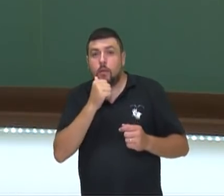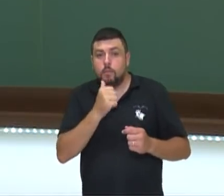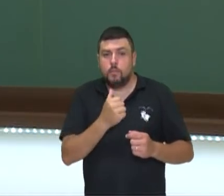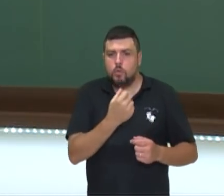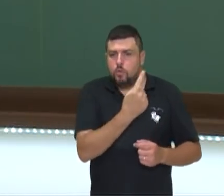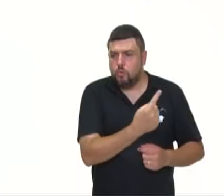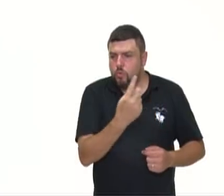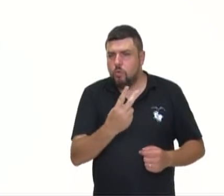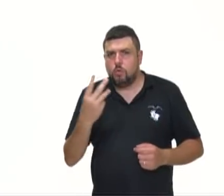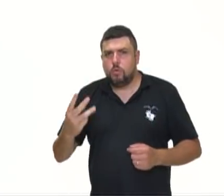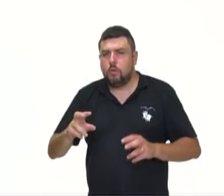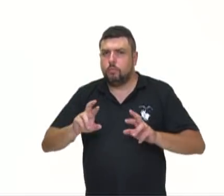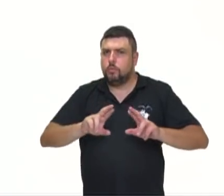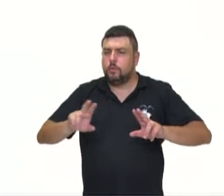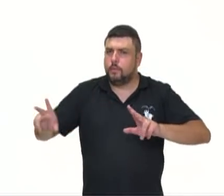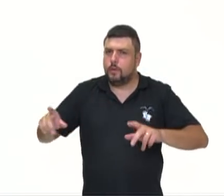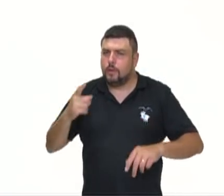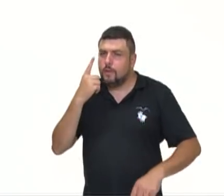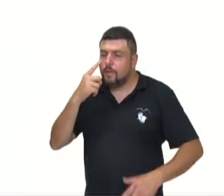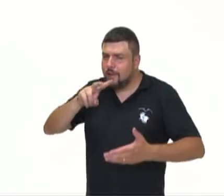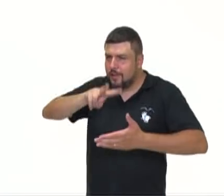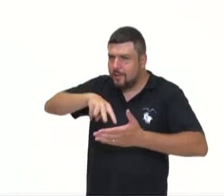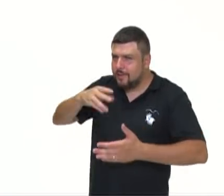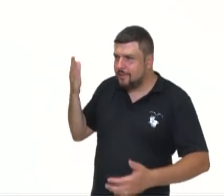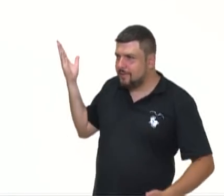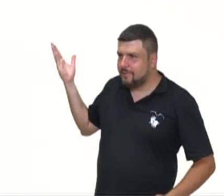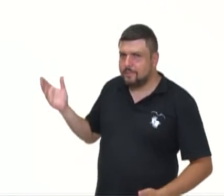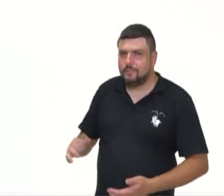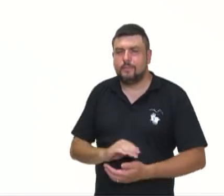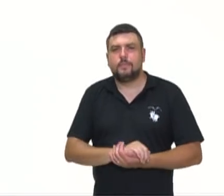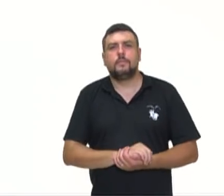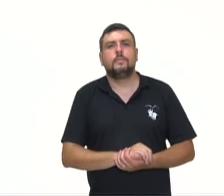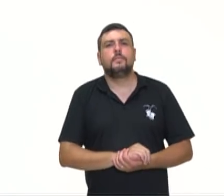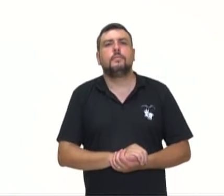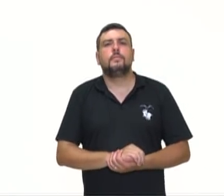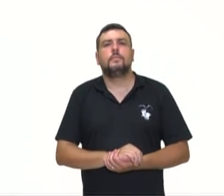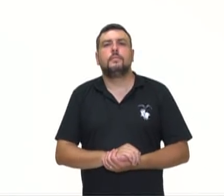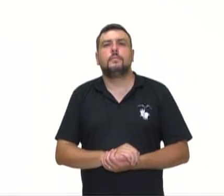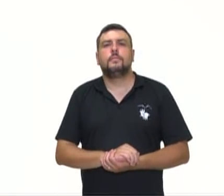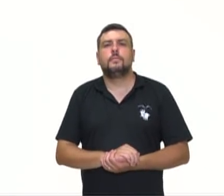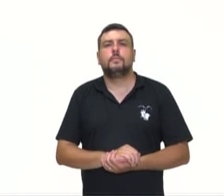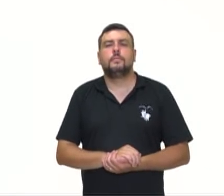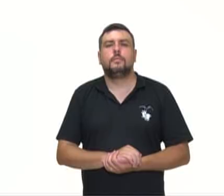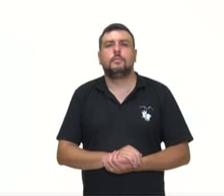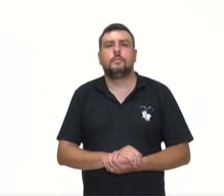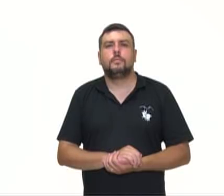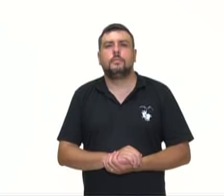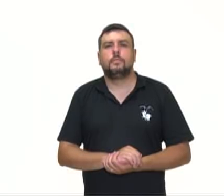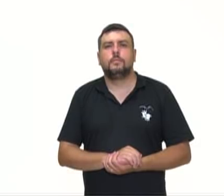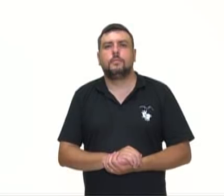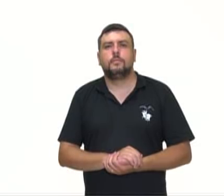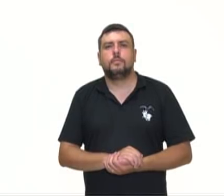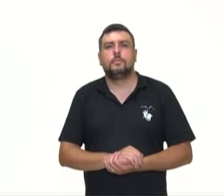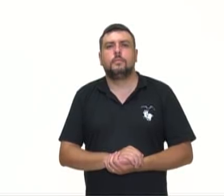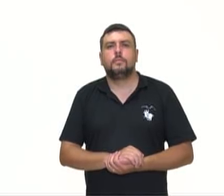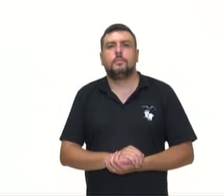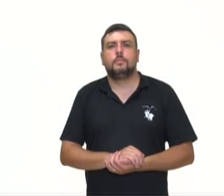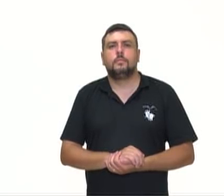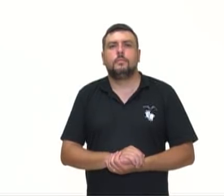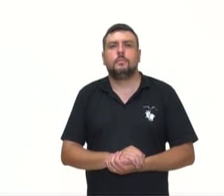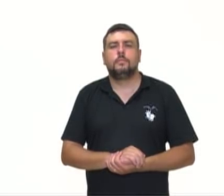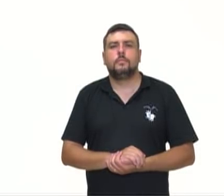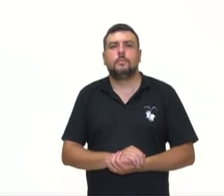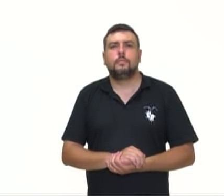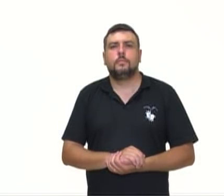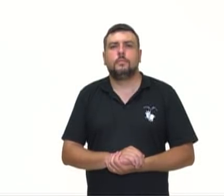Então a primeira diz assim, Hi Snoopy, how are you today? Daí a segunda vai e fala, Hello Snoopy.